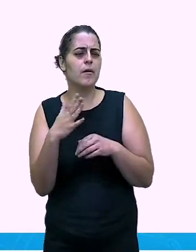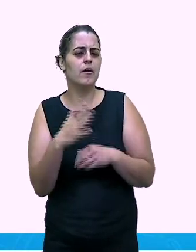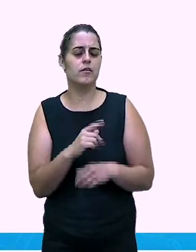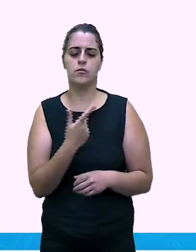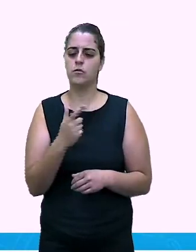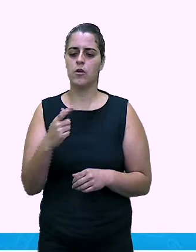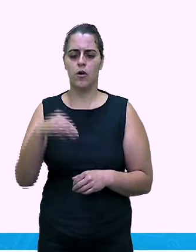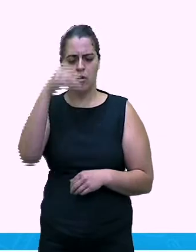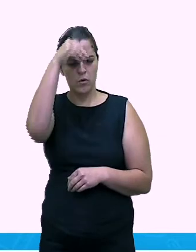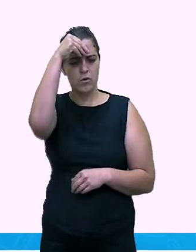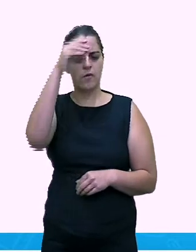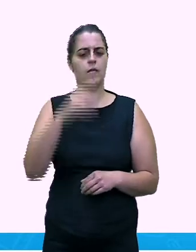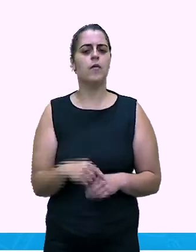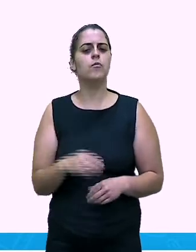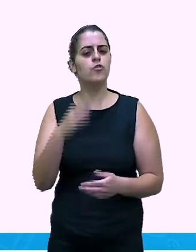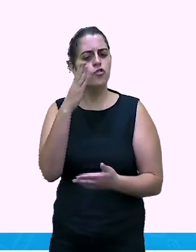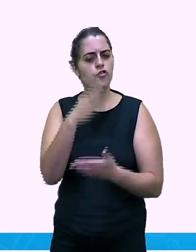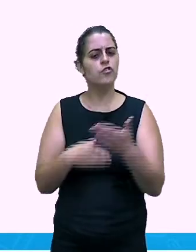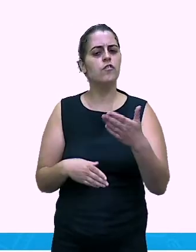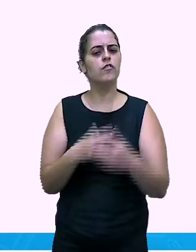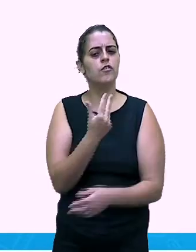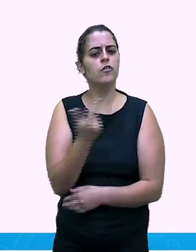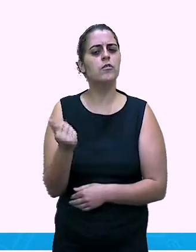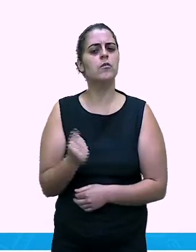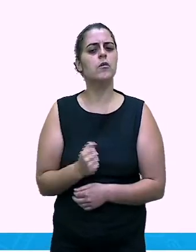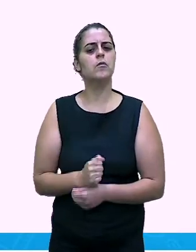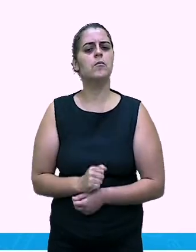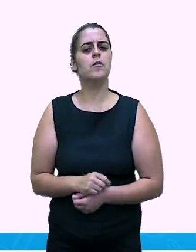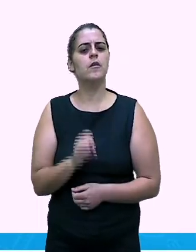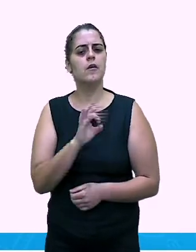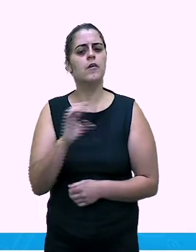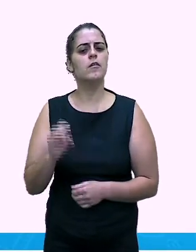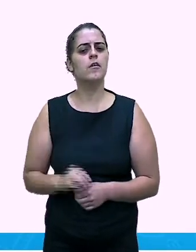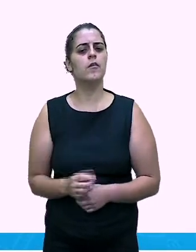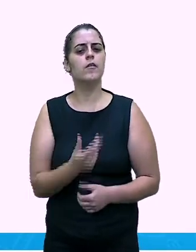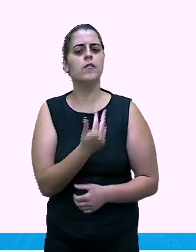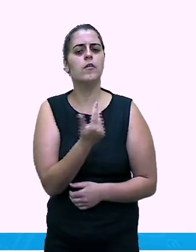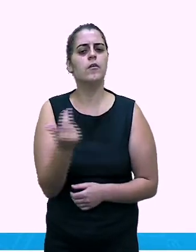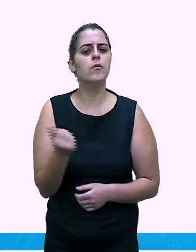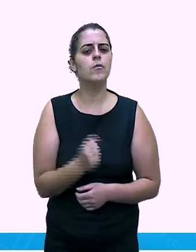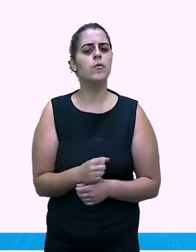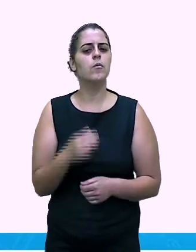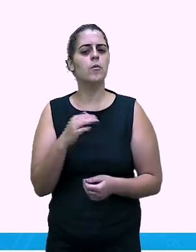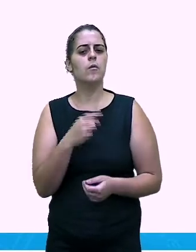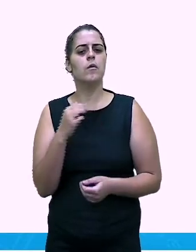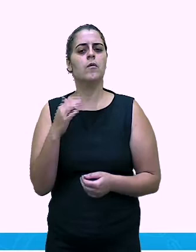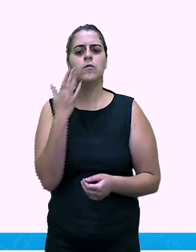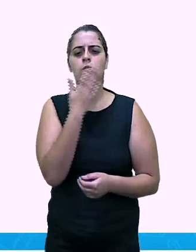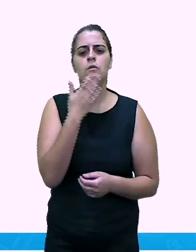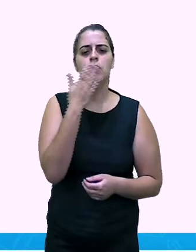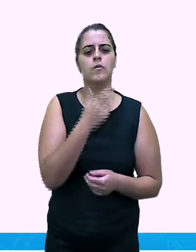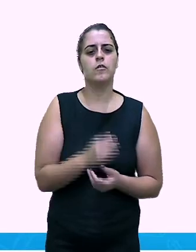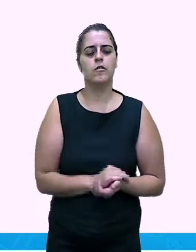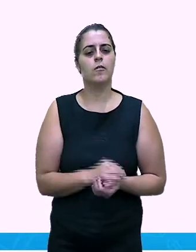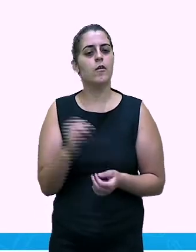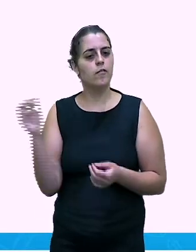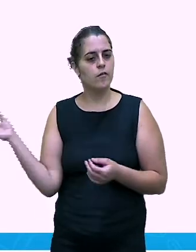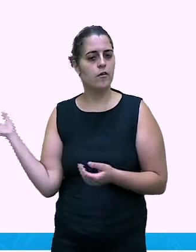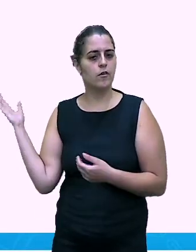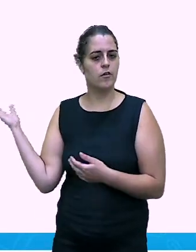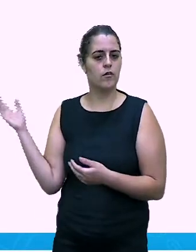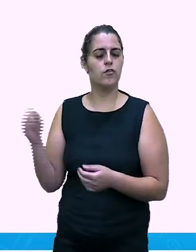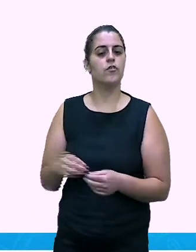assim, não, nós vamos repartir em partes iguais. Cada uma vai receber a mesma quantidade. E assim ela foi